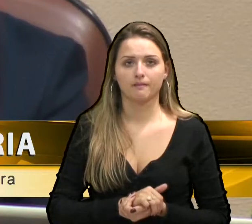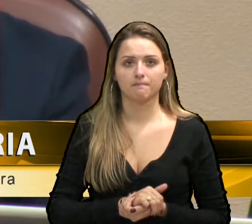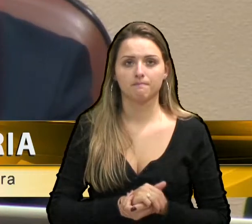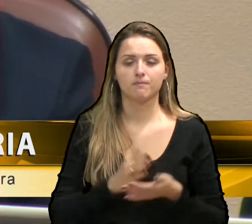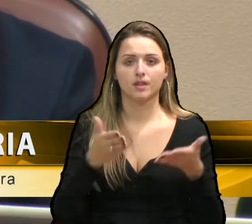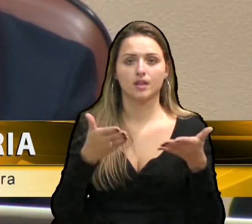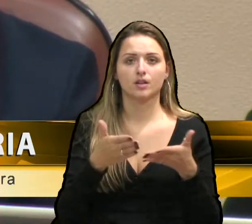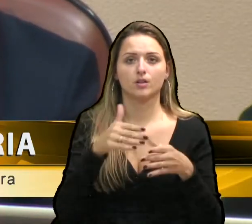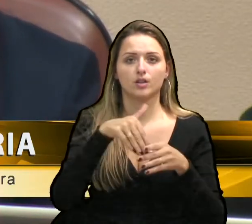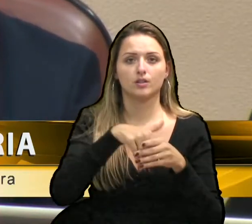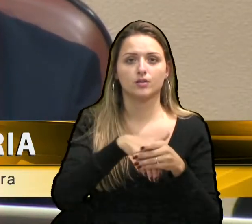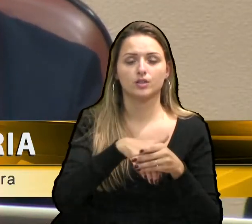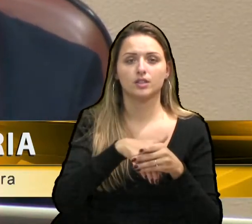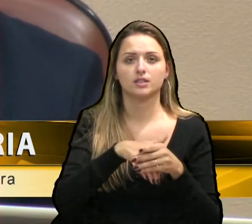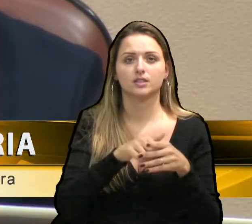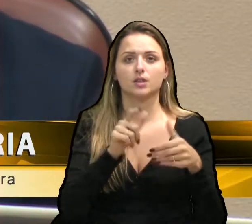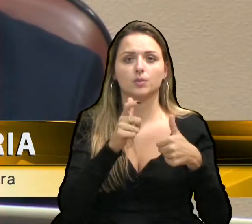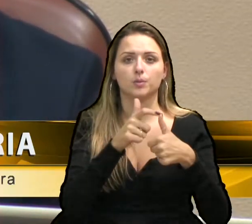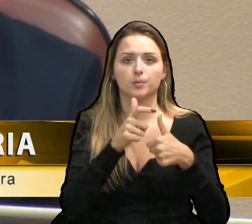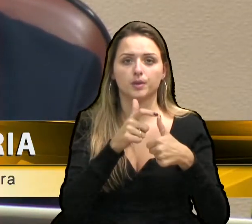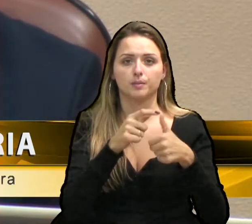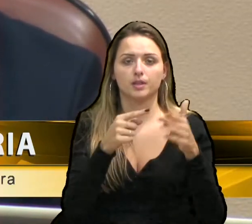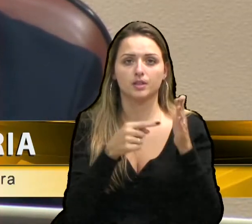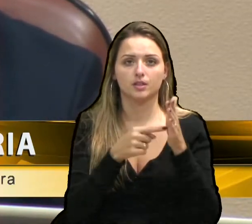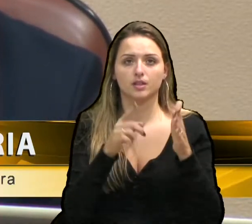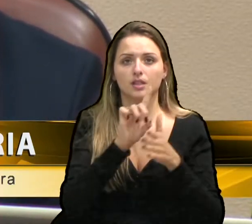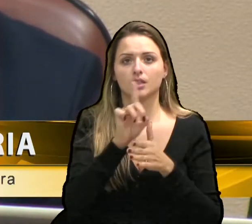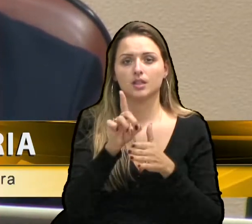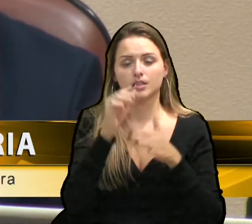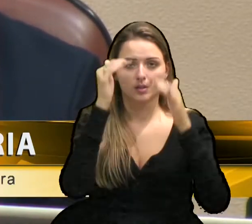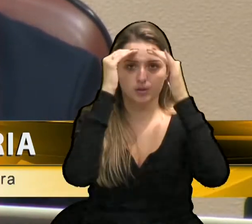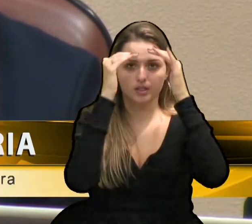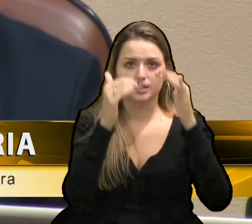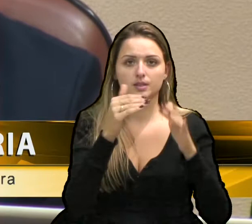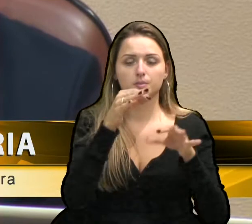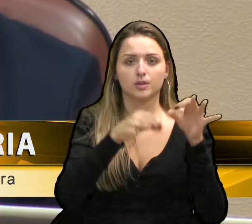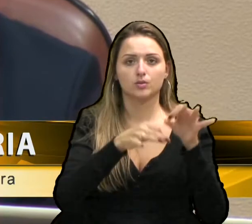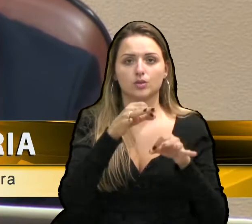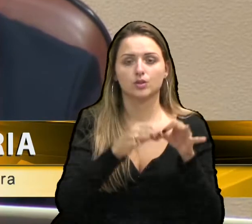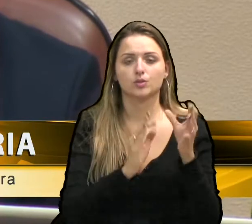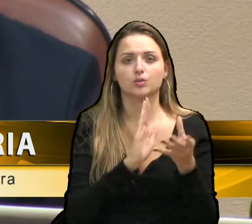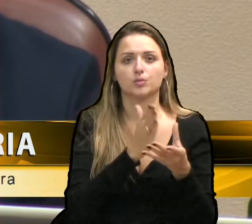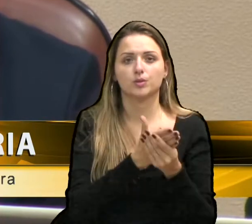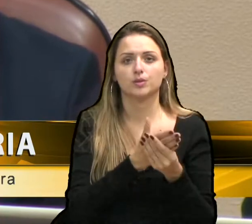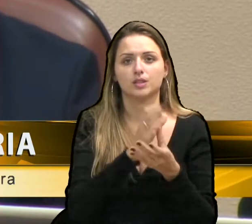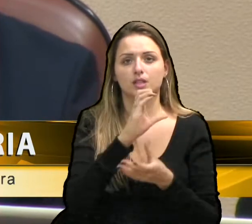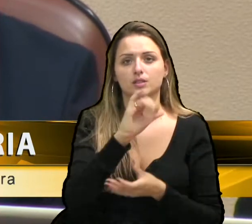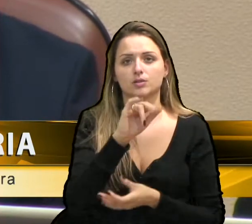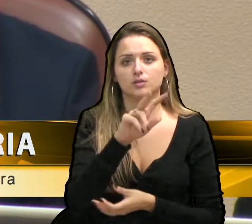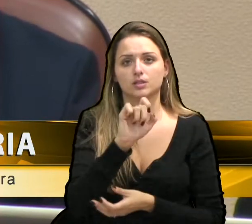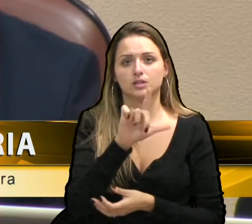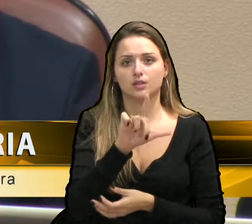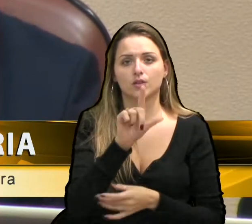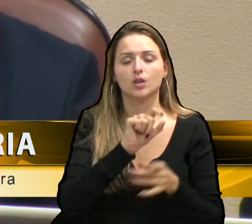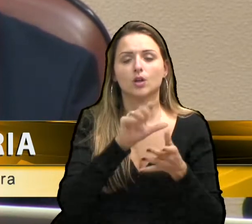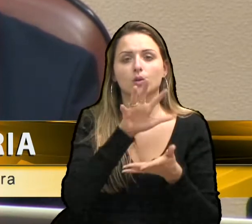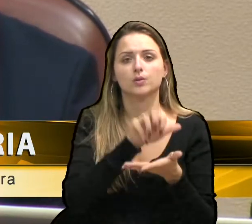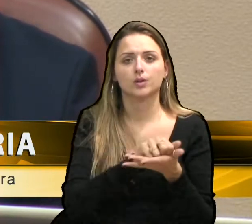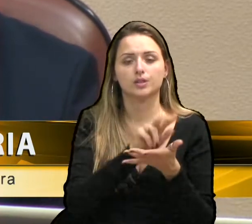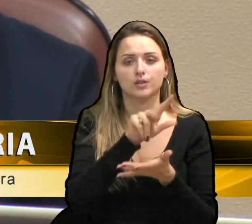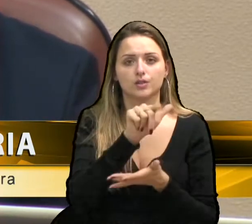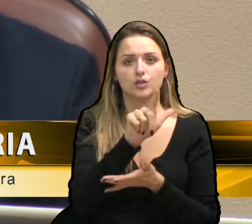Em votação, infração número 1, descumprimento de decisão judicial em ação civil pública quanto à reserva de